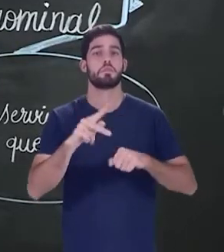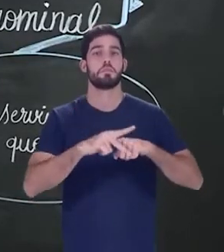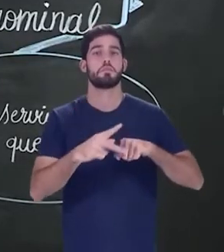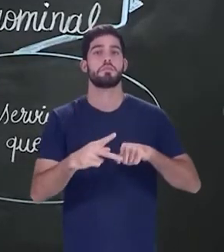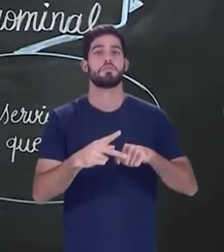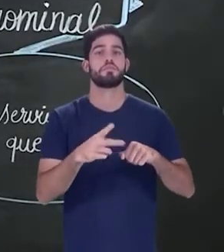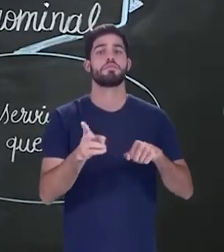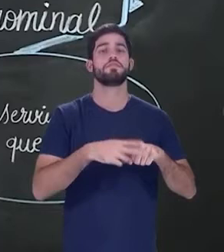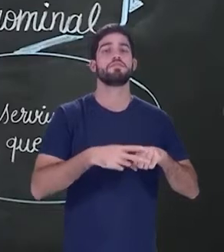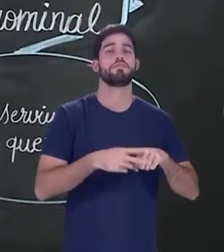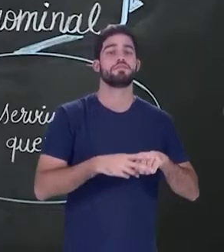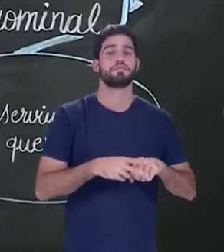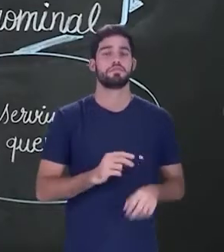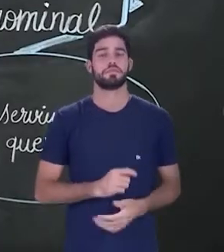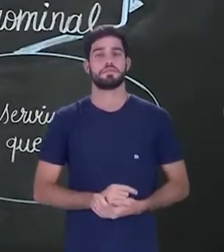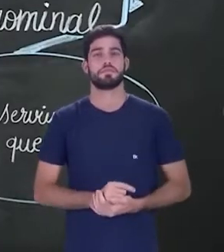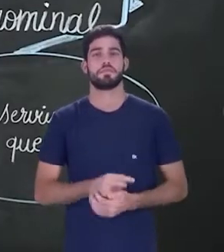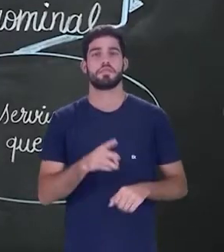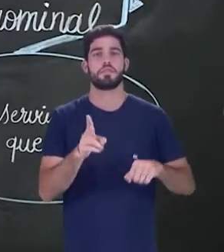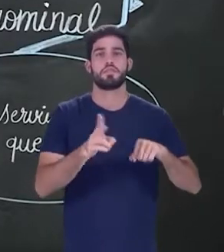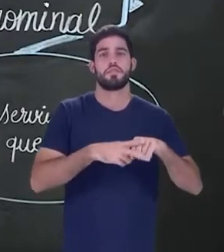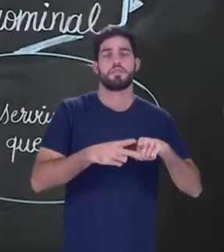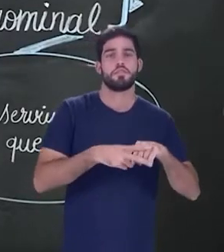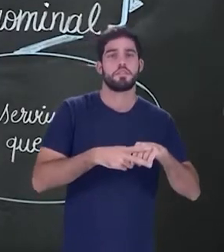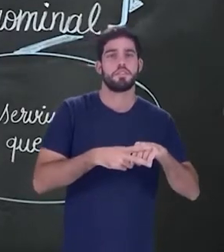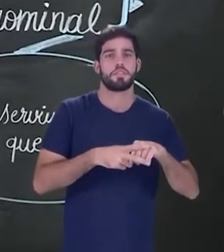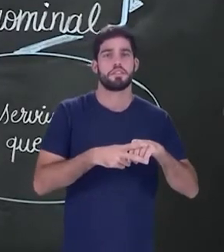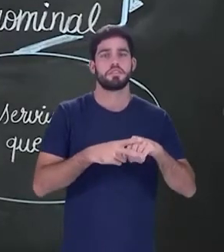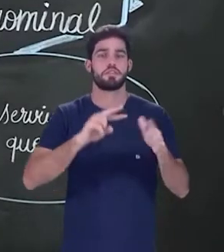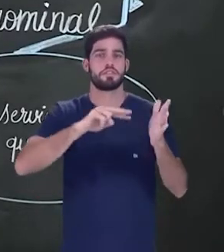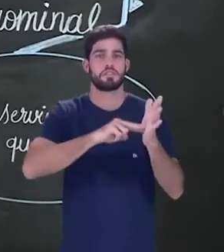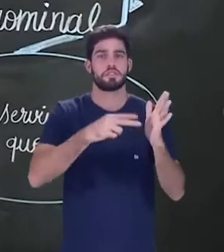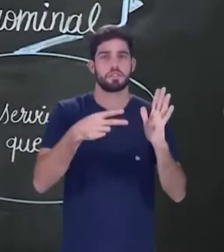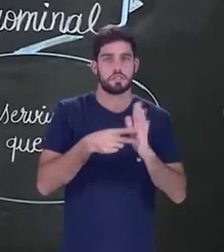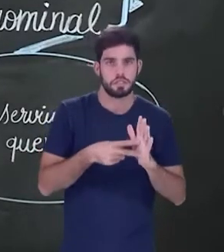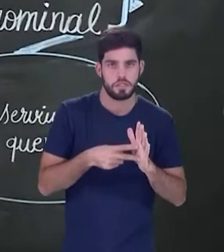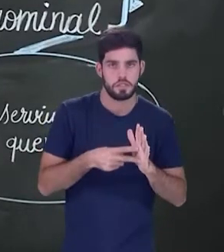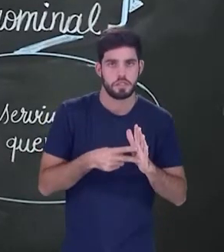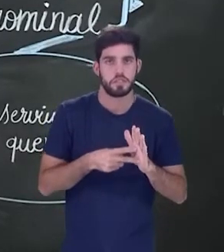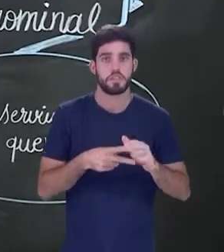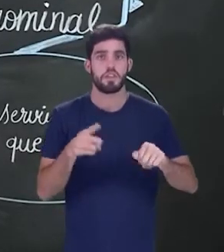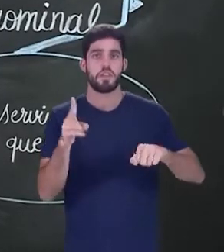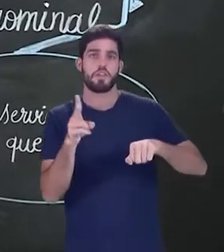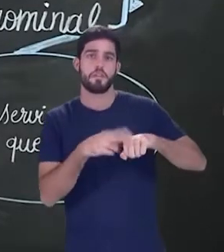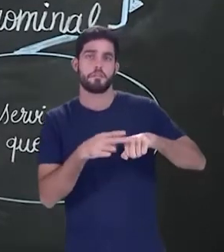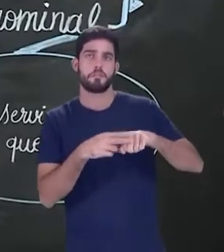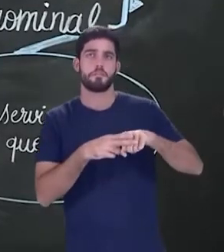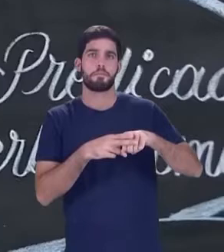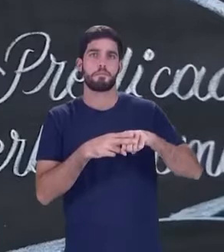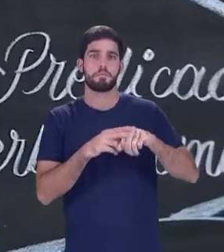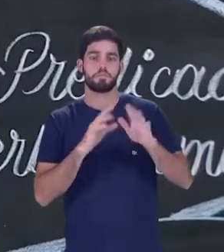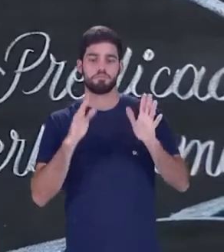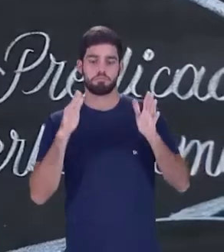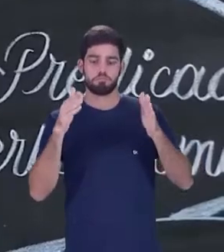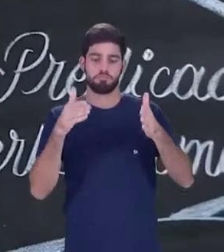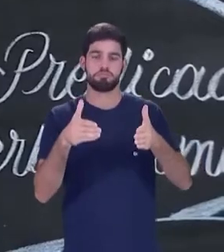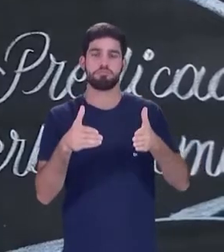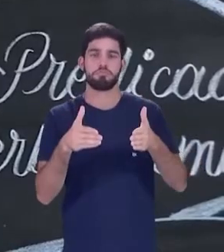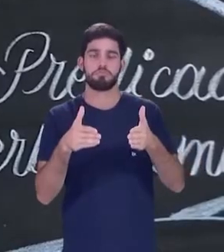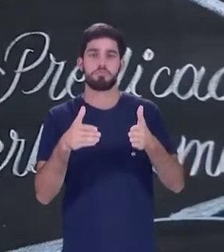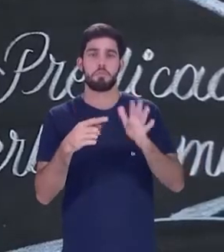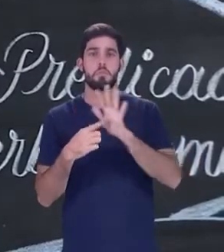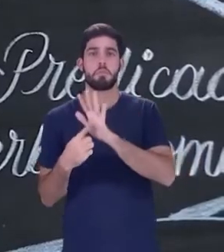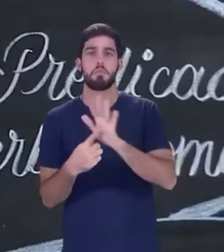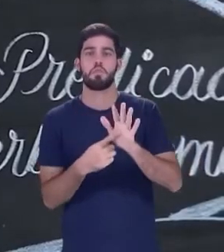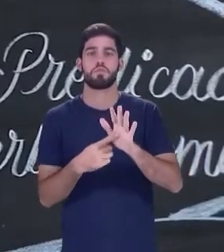verbal ele é composto por verbos chamados de verbos significativos ou verbos nocionais, ou seja, são verbos que